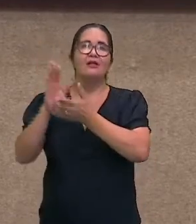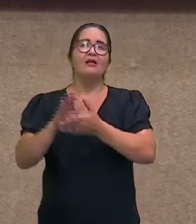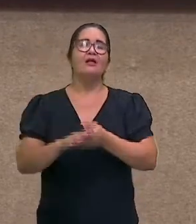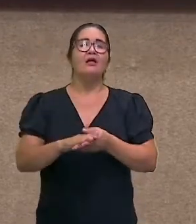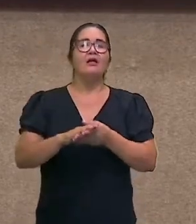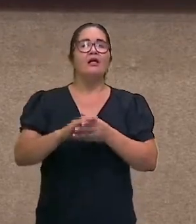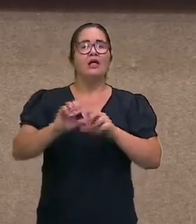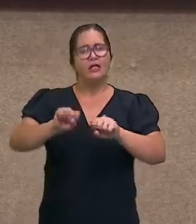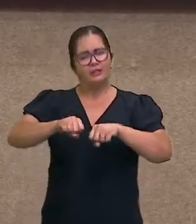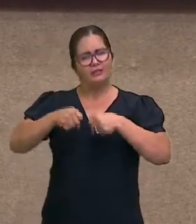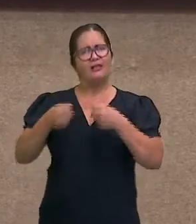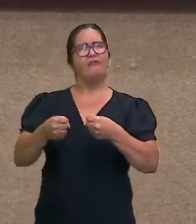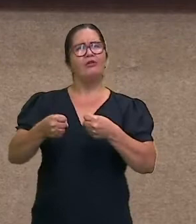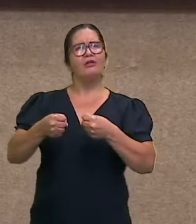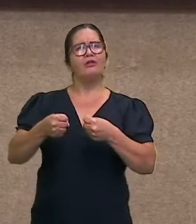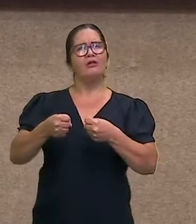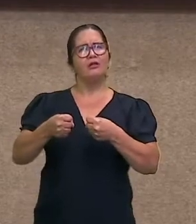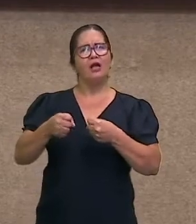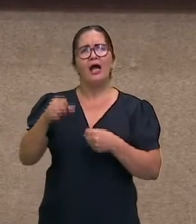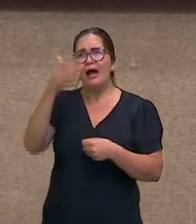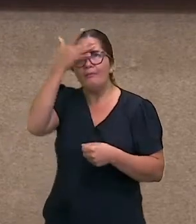Defesa da propriedade privada.